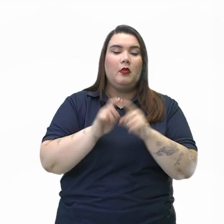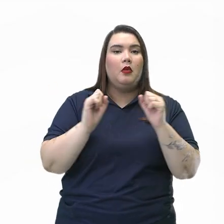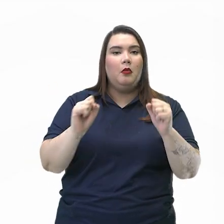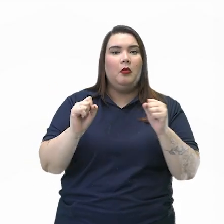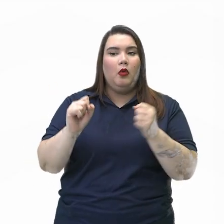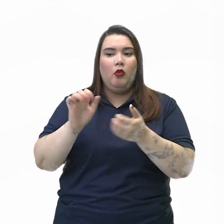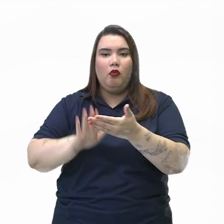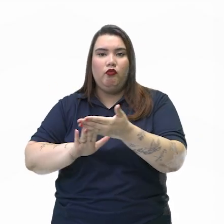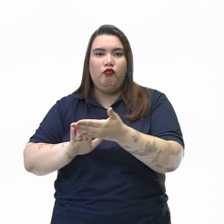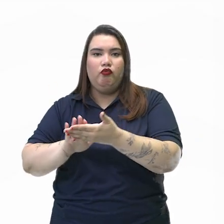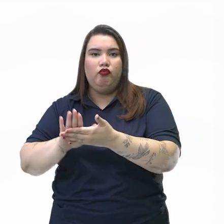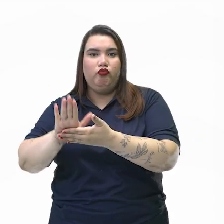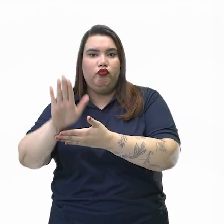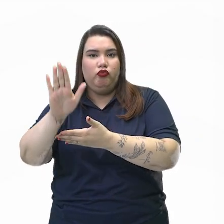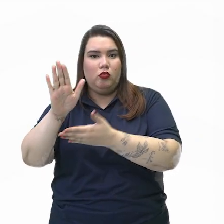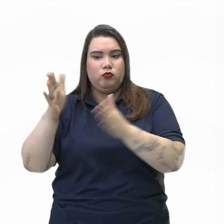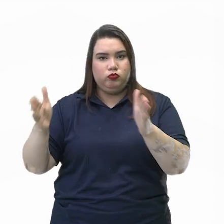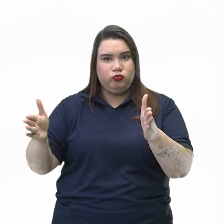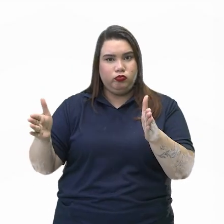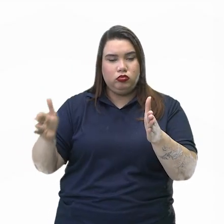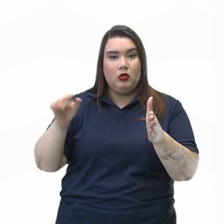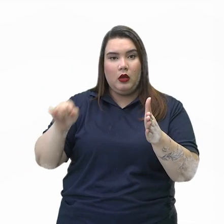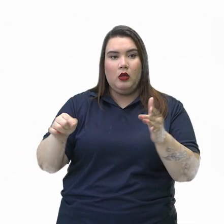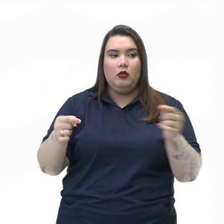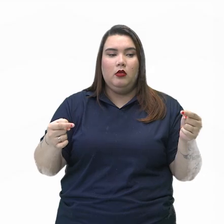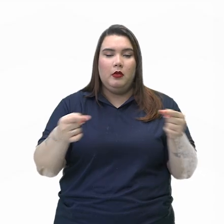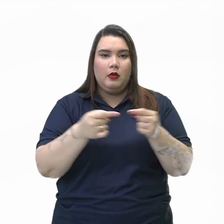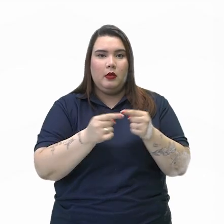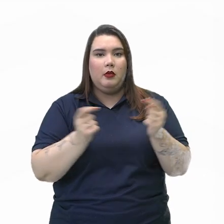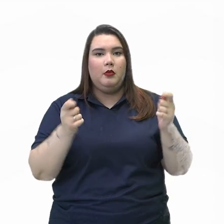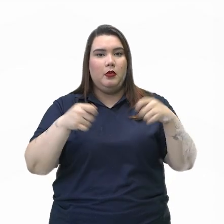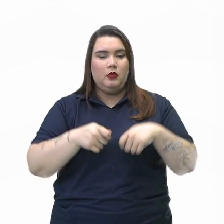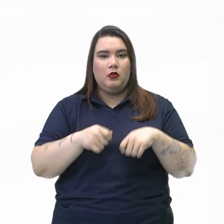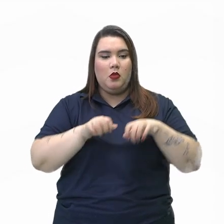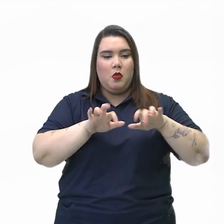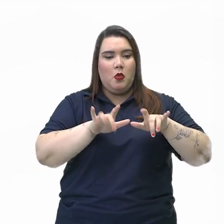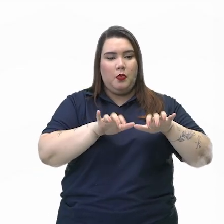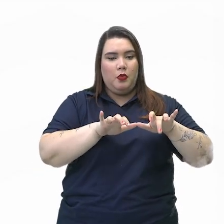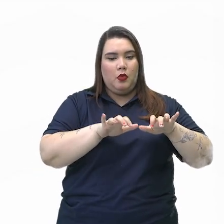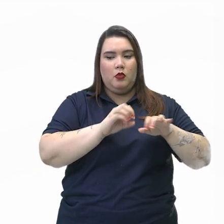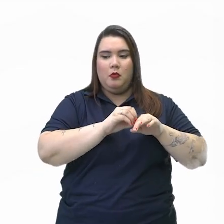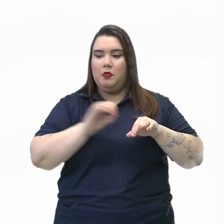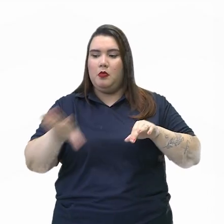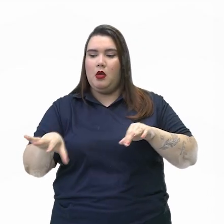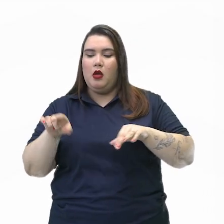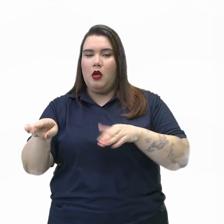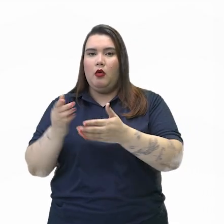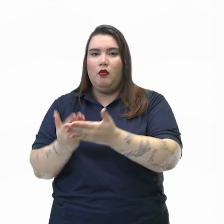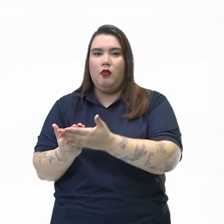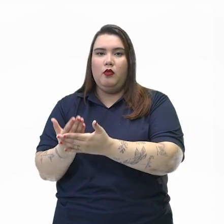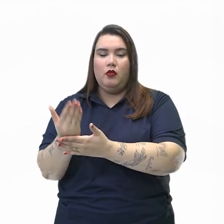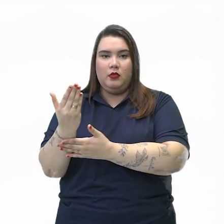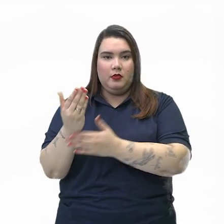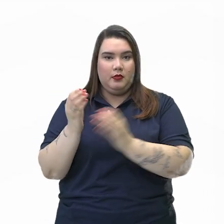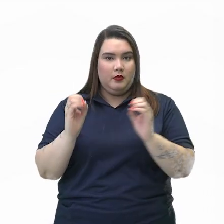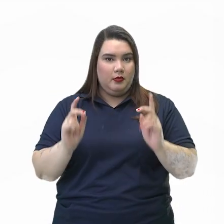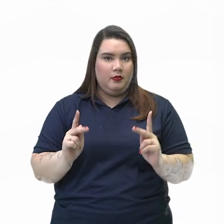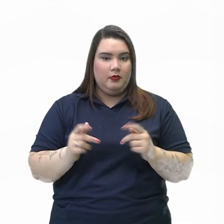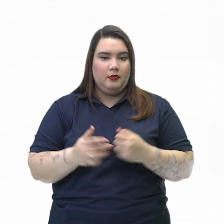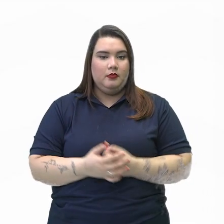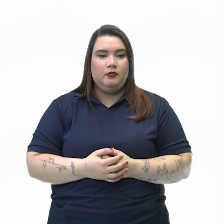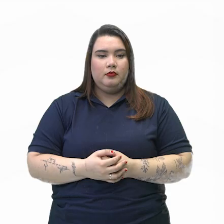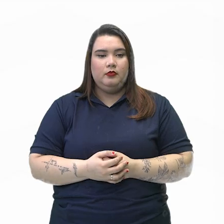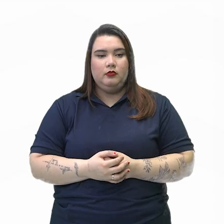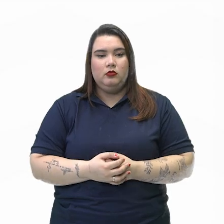que estão conectadas através do Wi-Fi para funcionarem ligadas a dispositivos como computadores.